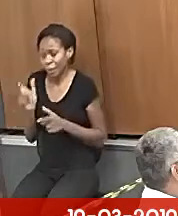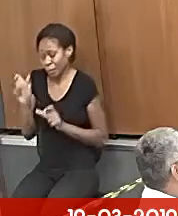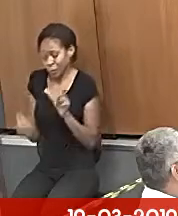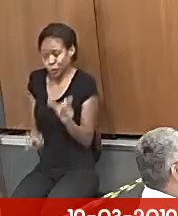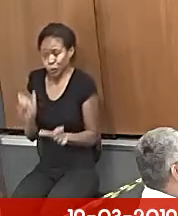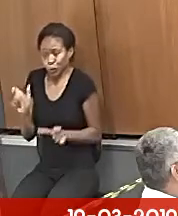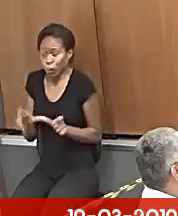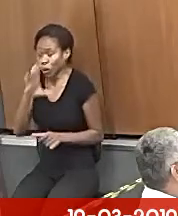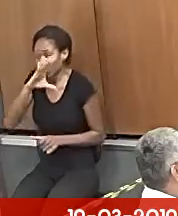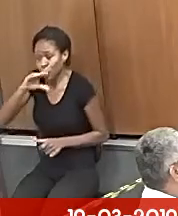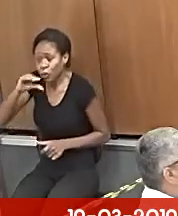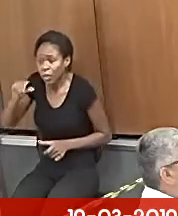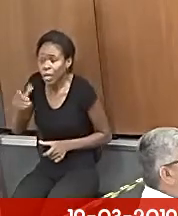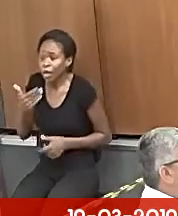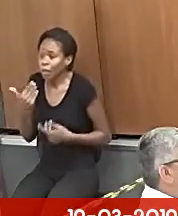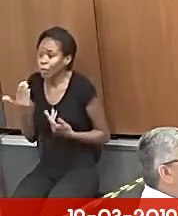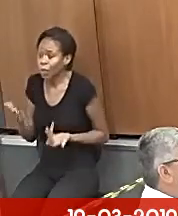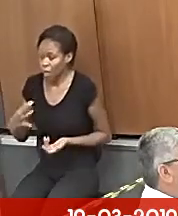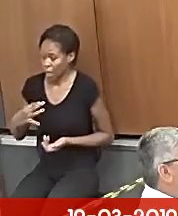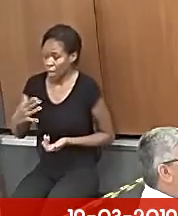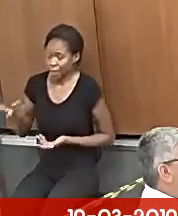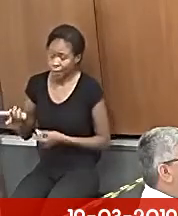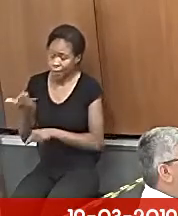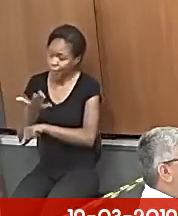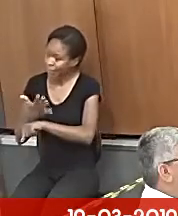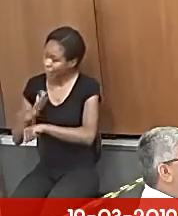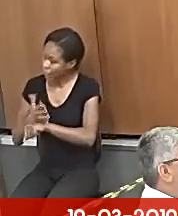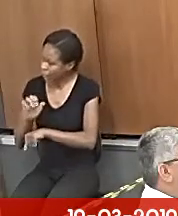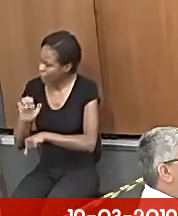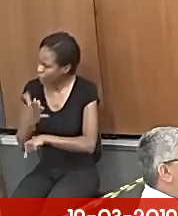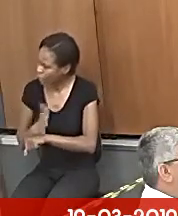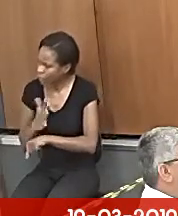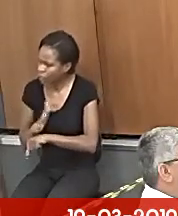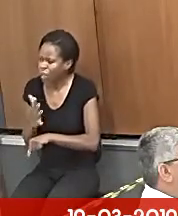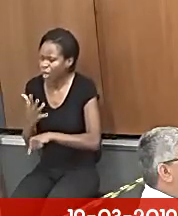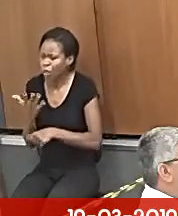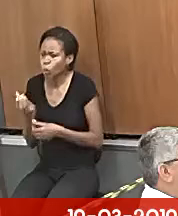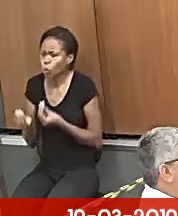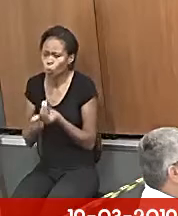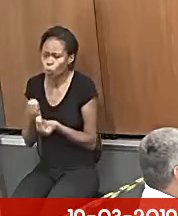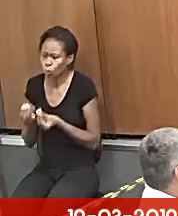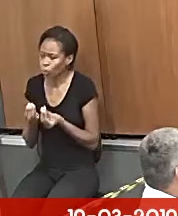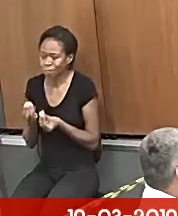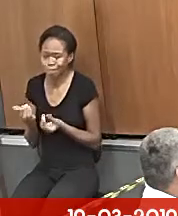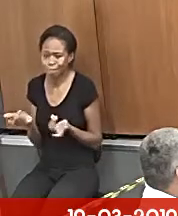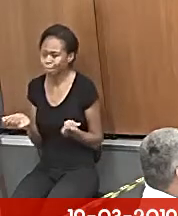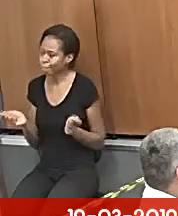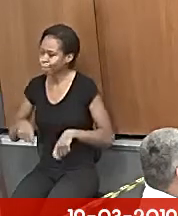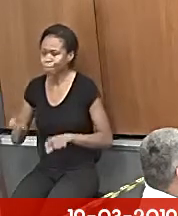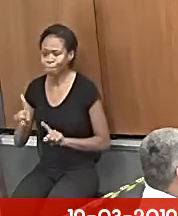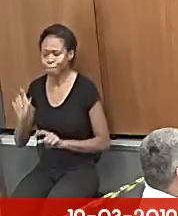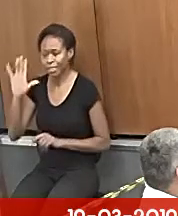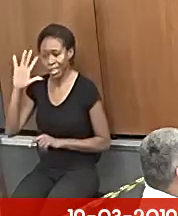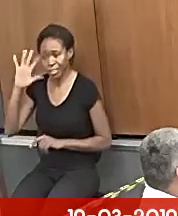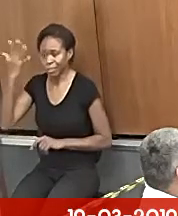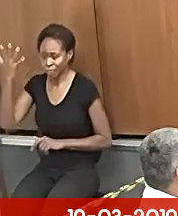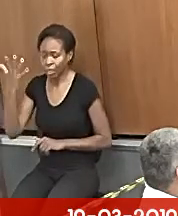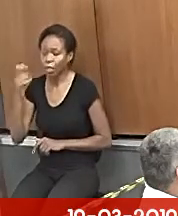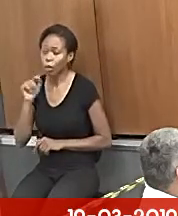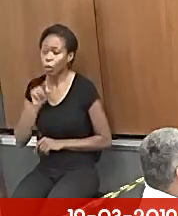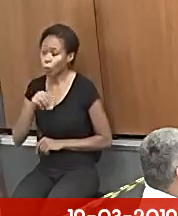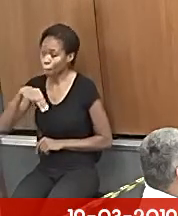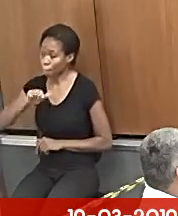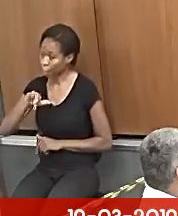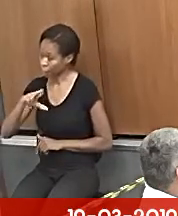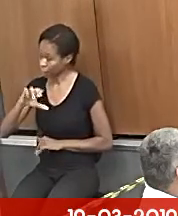se pudesse ser pago pela assembléia se o governo do estado poderia ceder o marcelo que é diretor da escola francês ar já havia dito na reunião